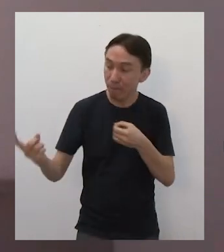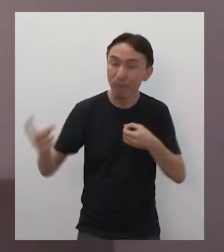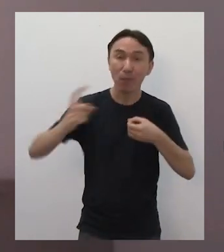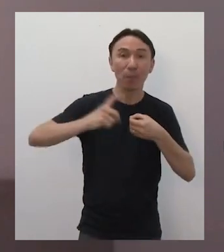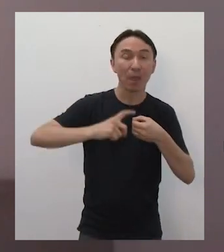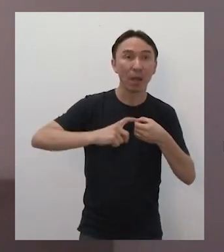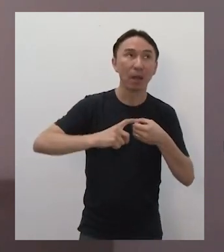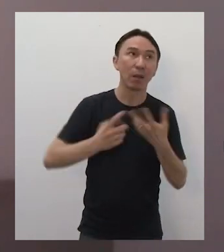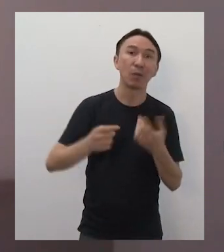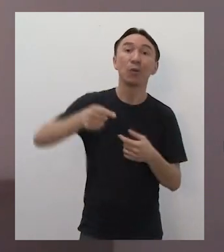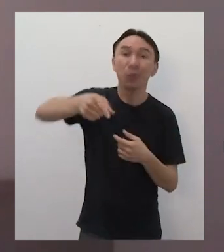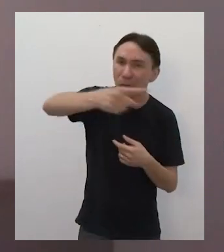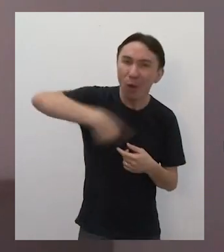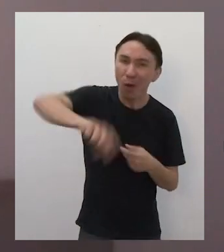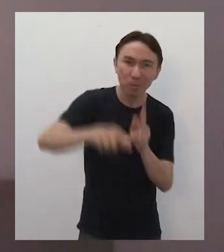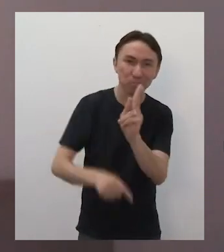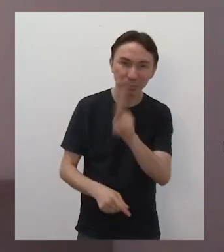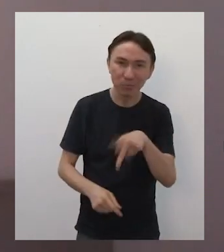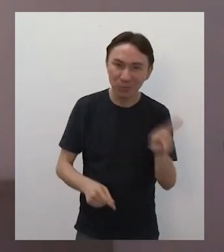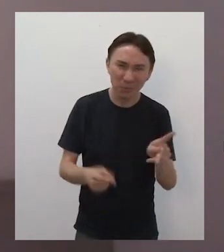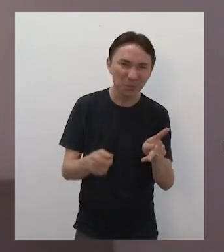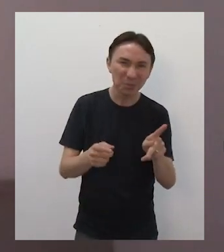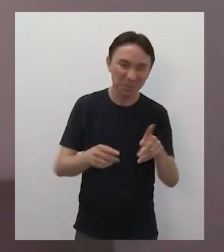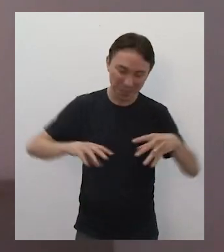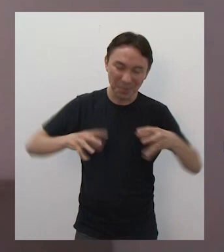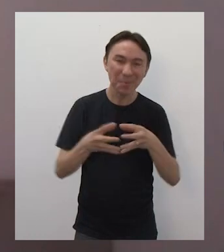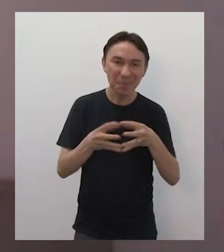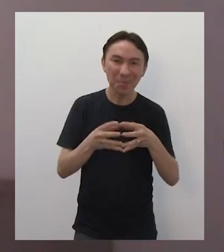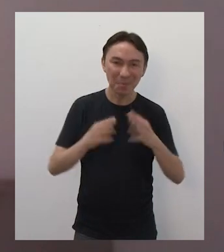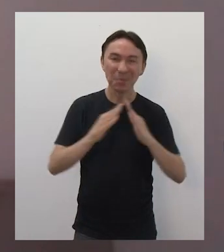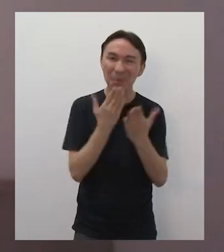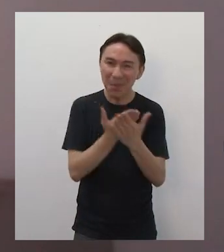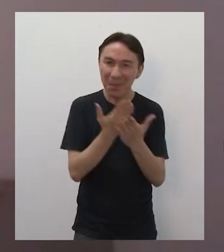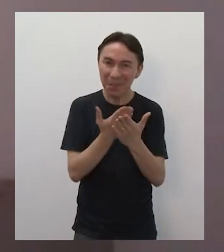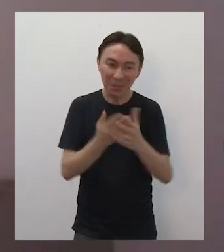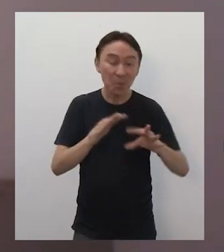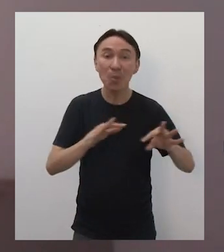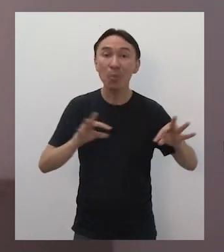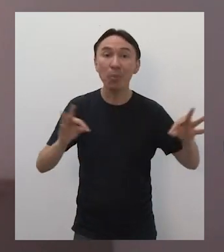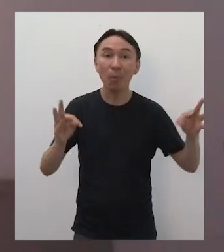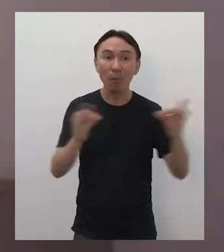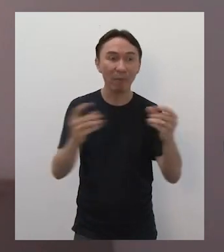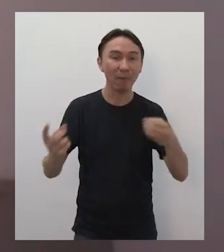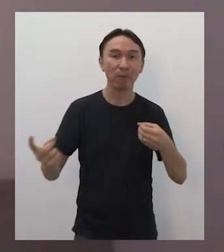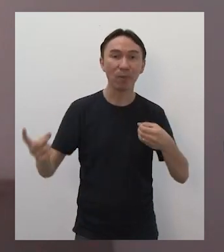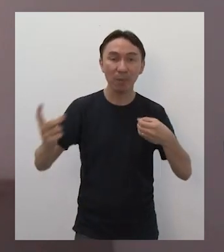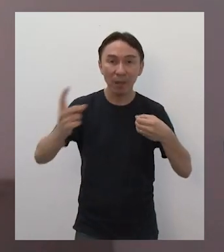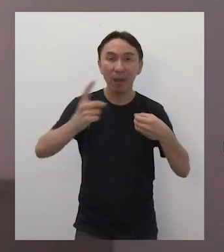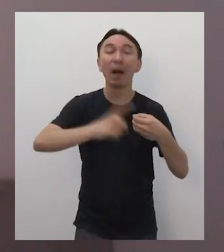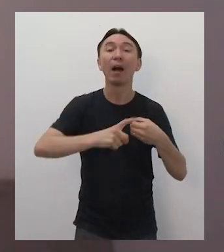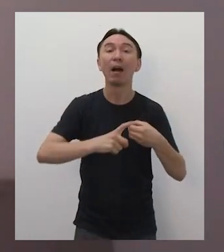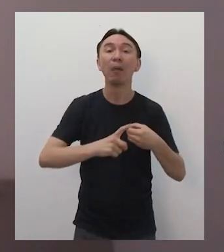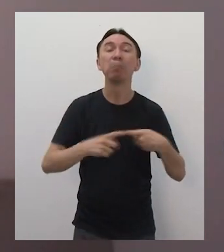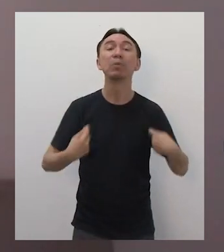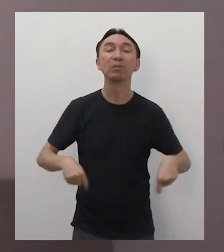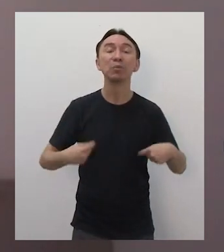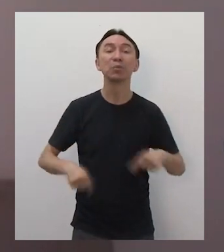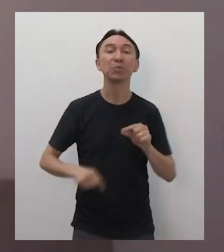voltando para a escola, toda a equipe escolar, toda a comunidade escolar estiver retornando, que